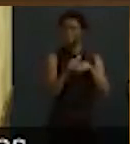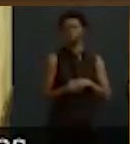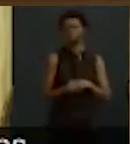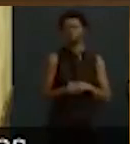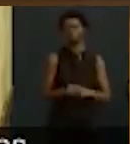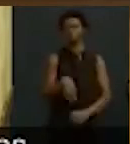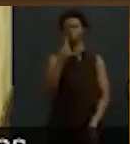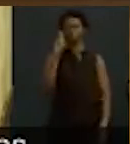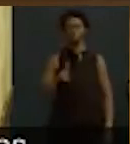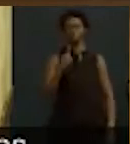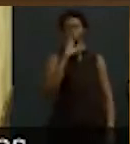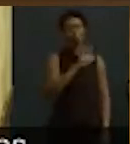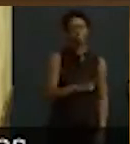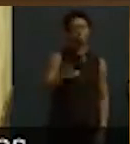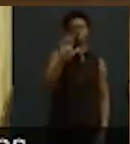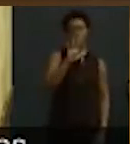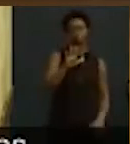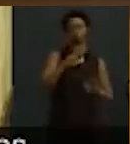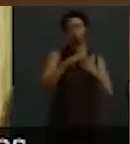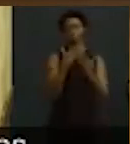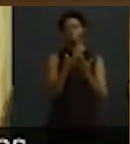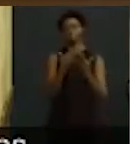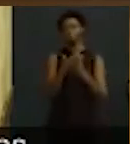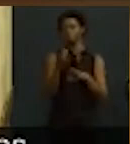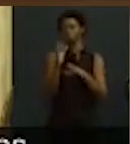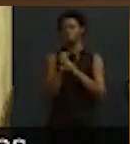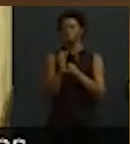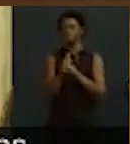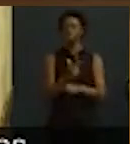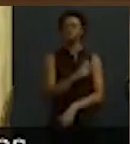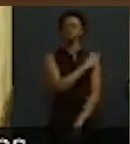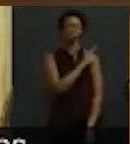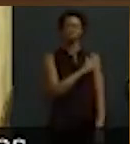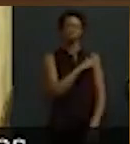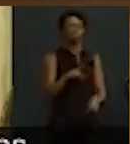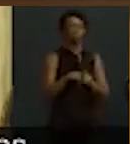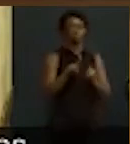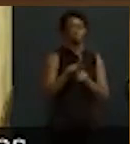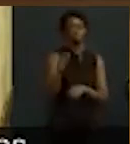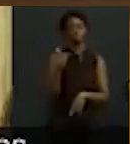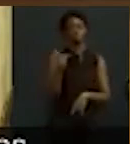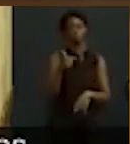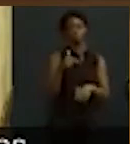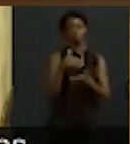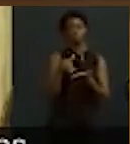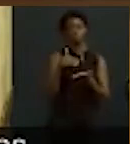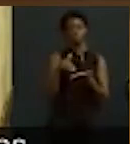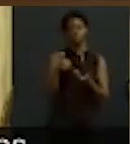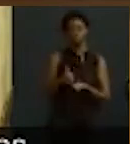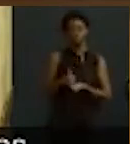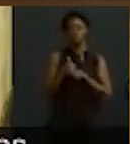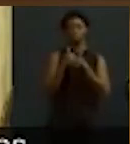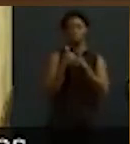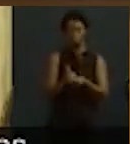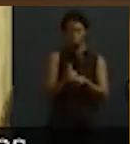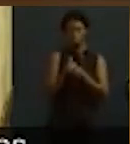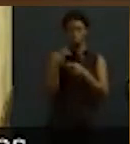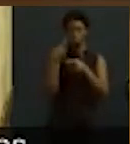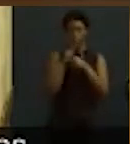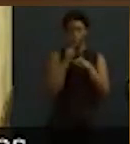diretora-geral da Escola de Contas e Gestão e subsecretária adjunta de